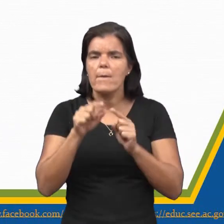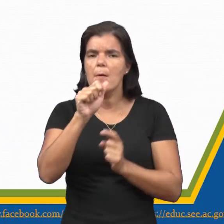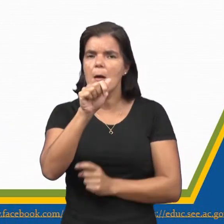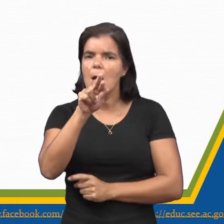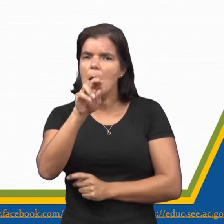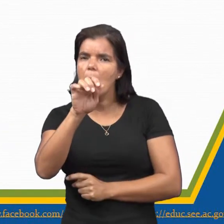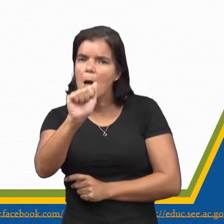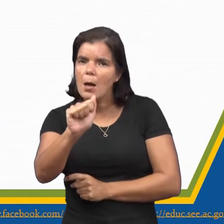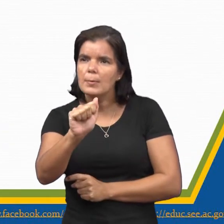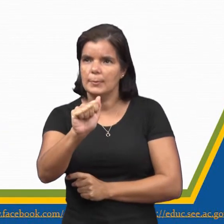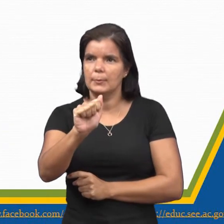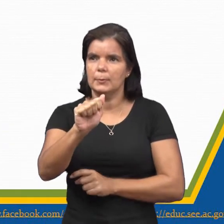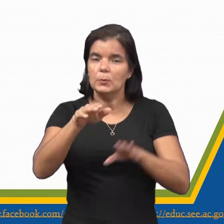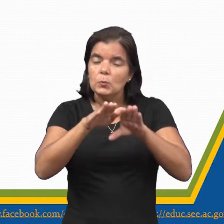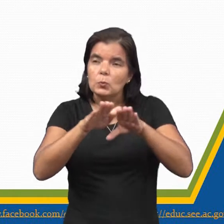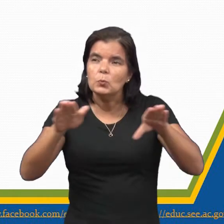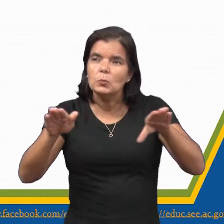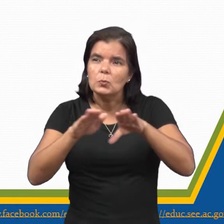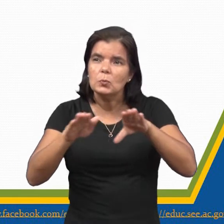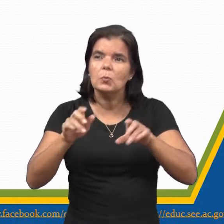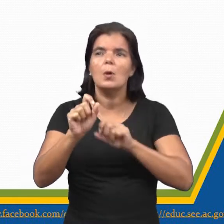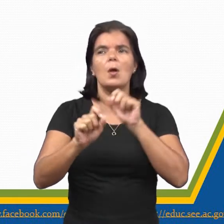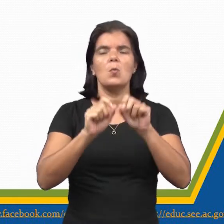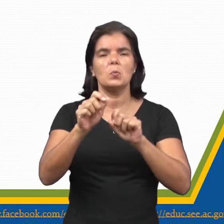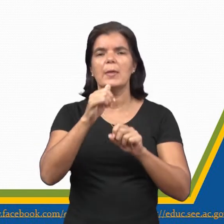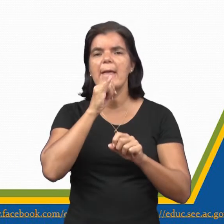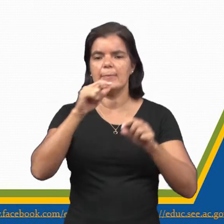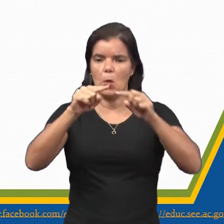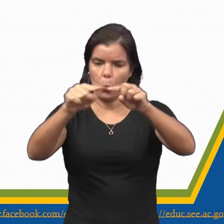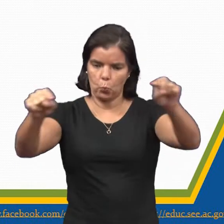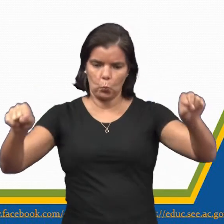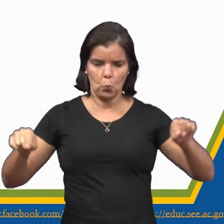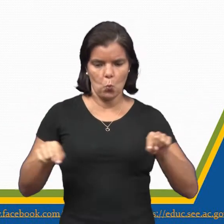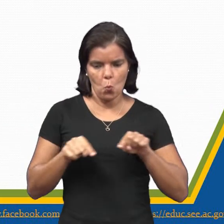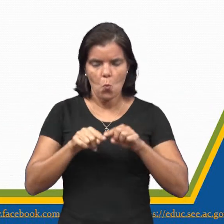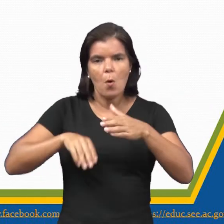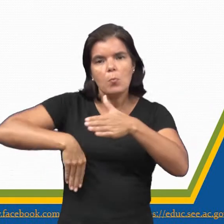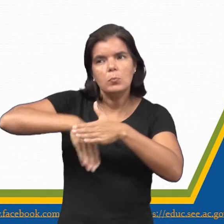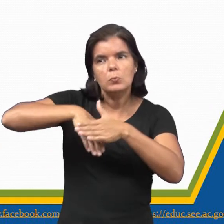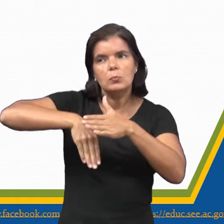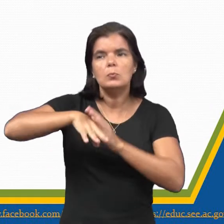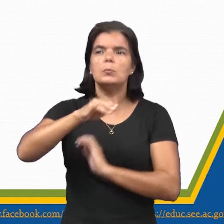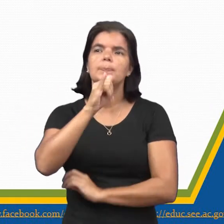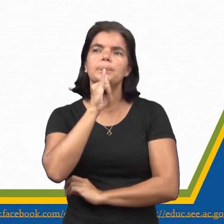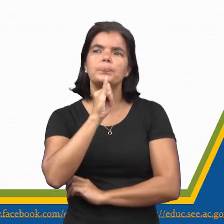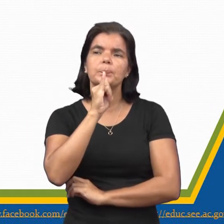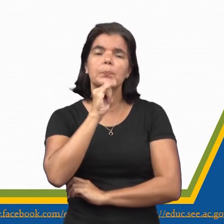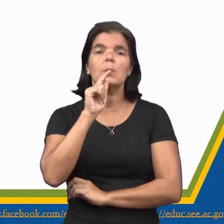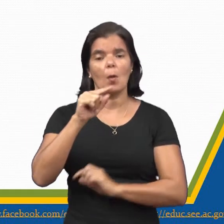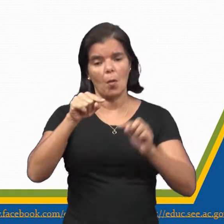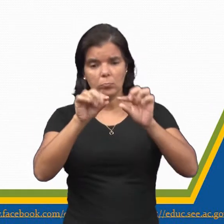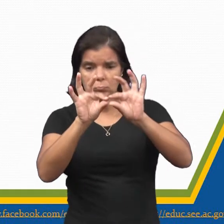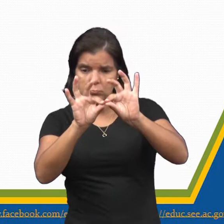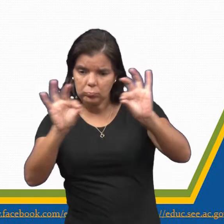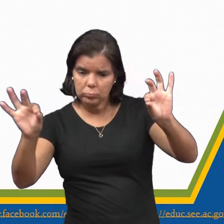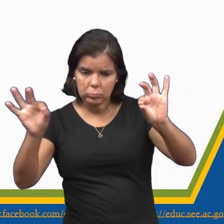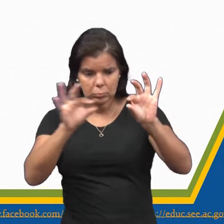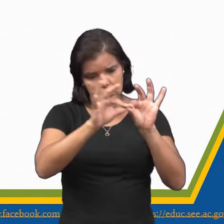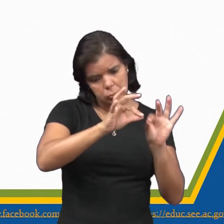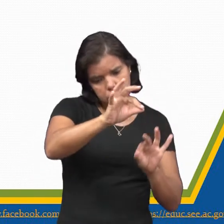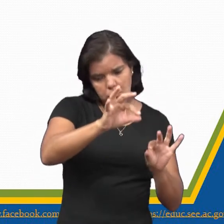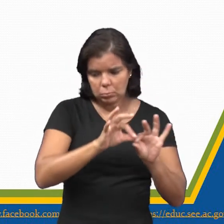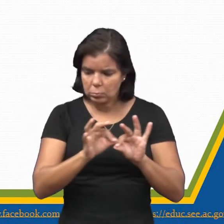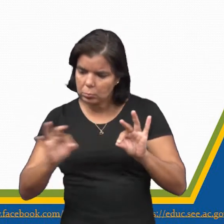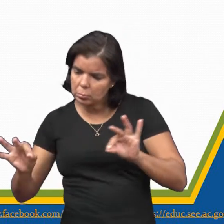uma superfície. A área é um campo de futebol. A área de campo de futebol, por exemplo, é a medida de sua